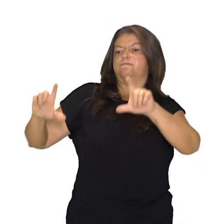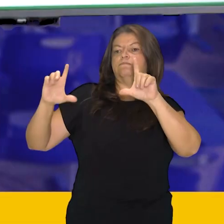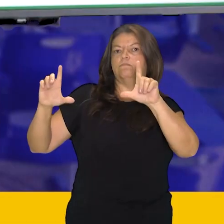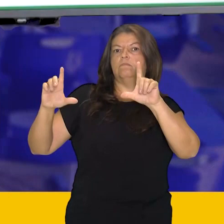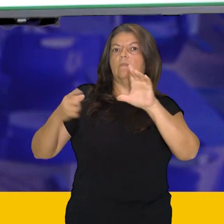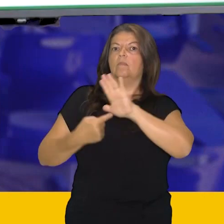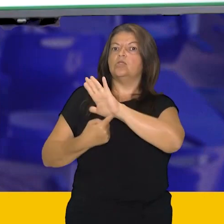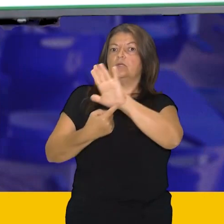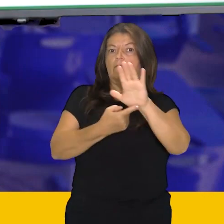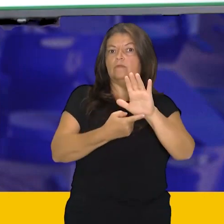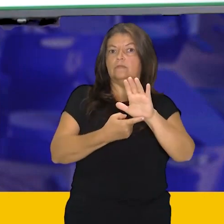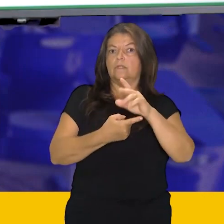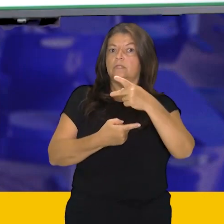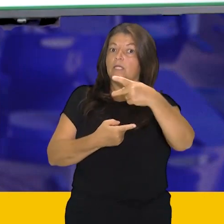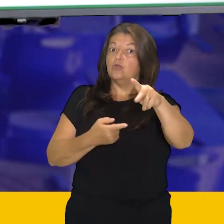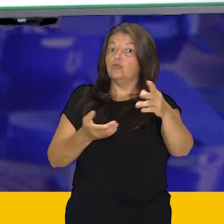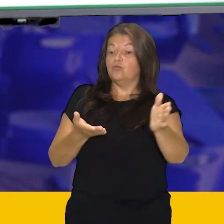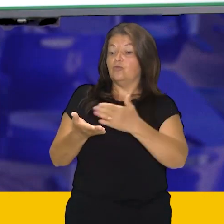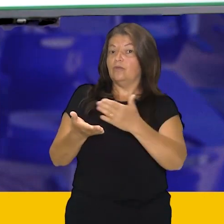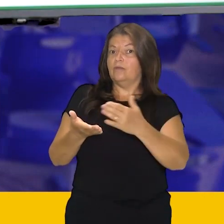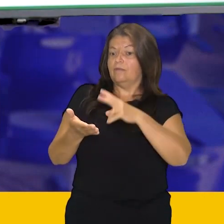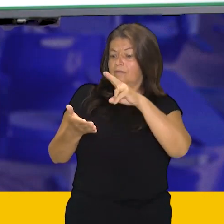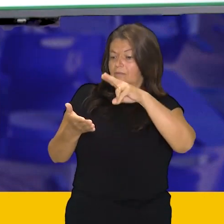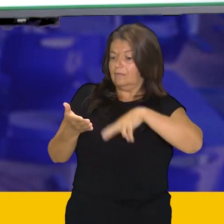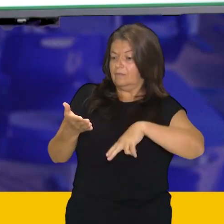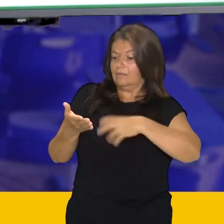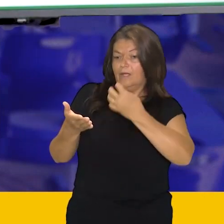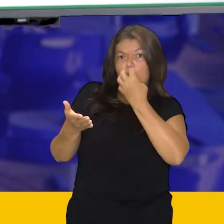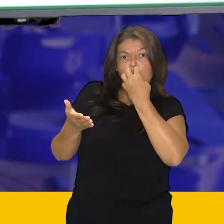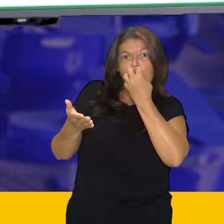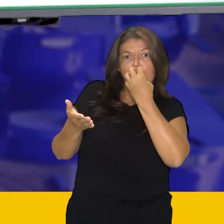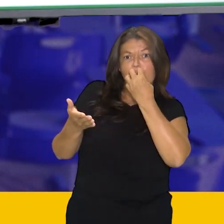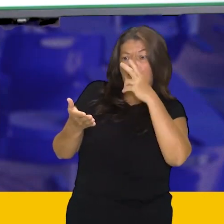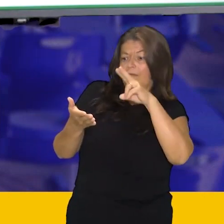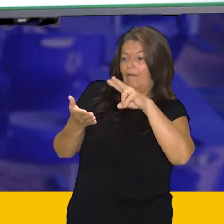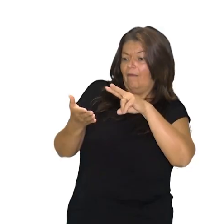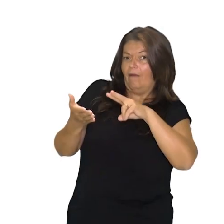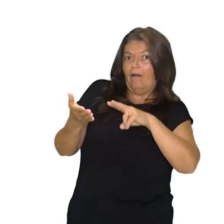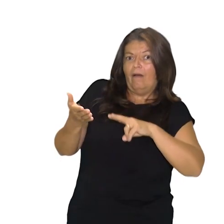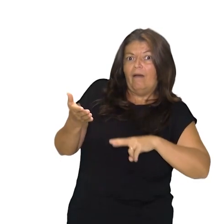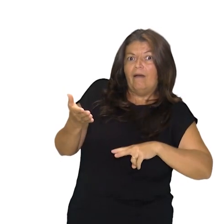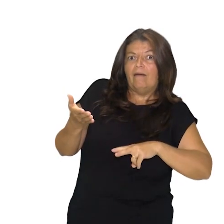achei bem interessante, gente. Veja só, o cachorrinho ali, com